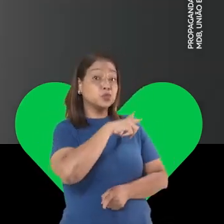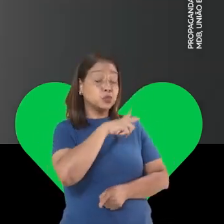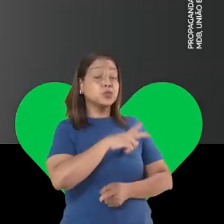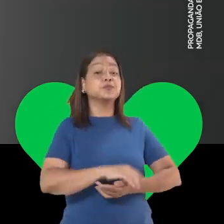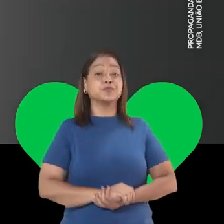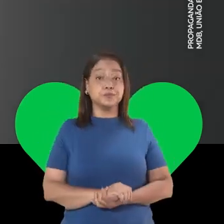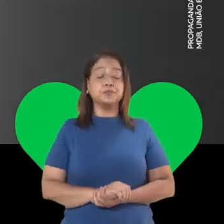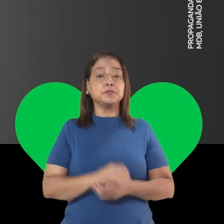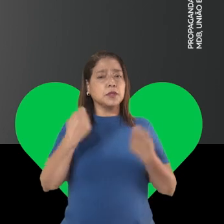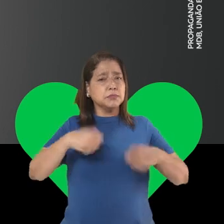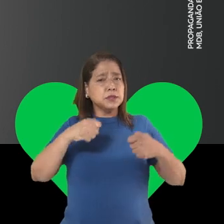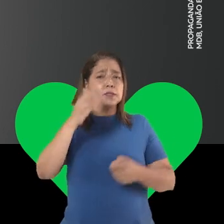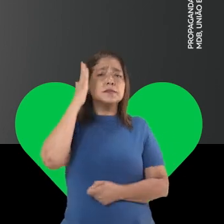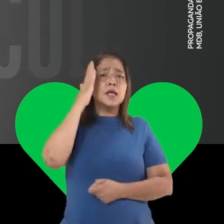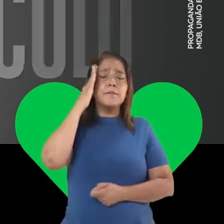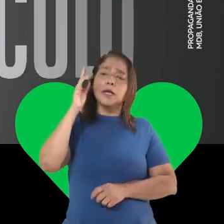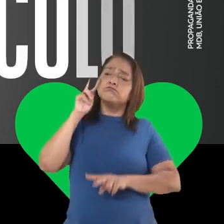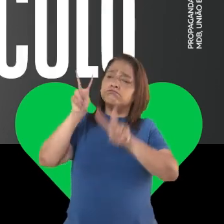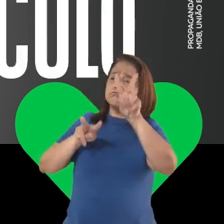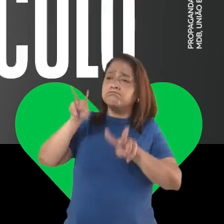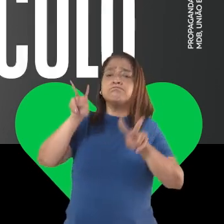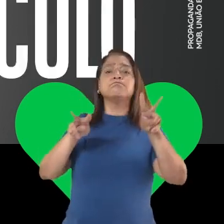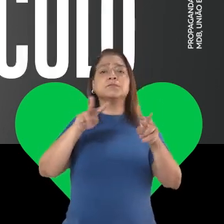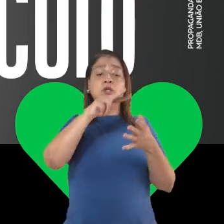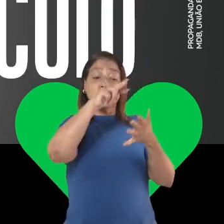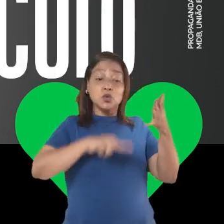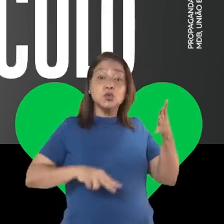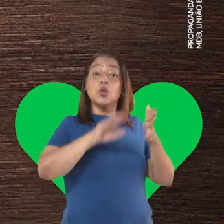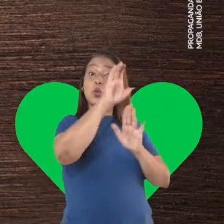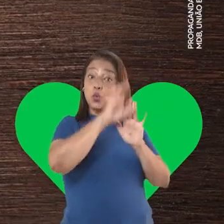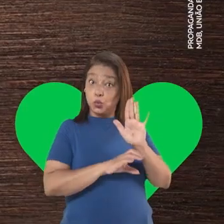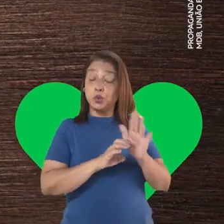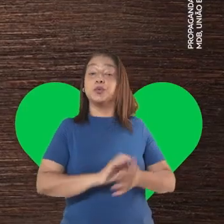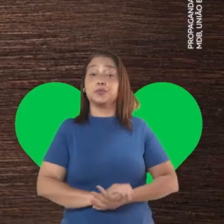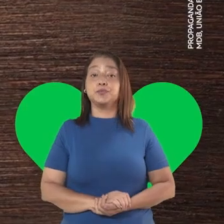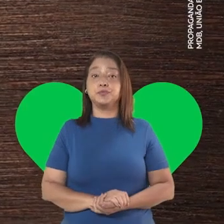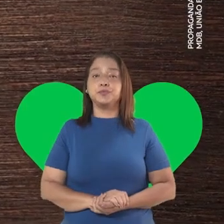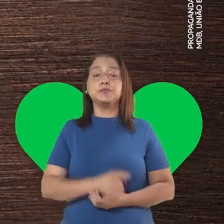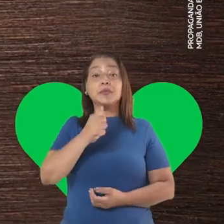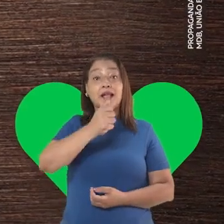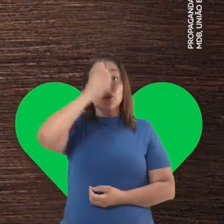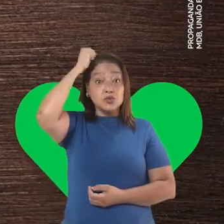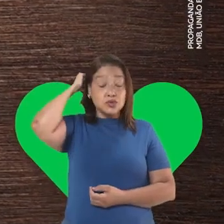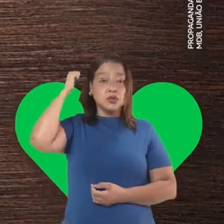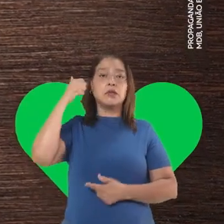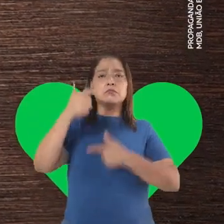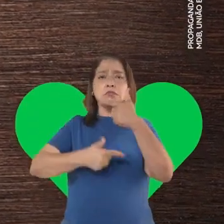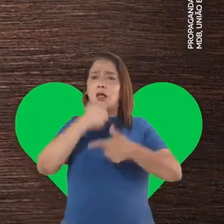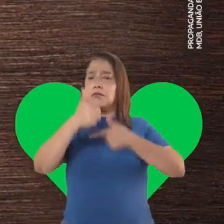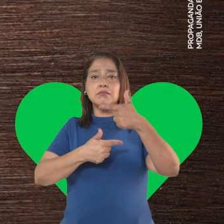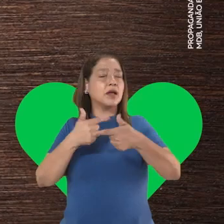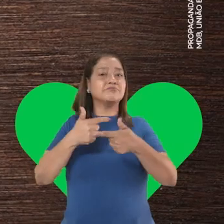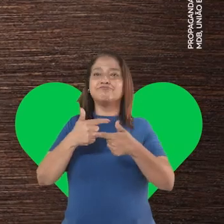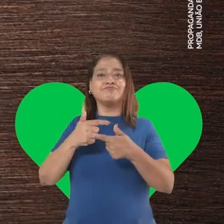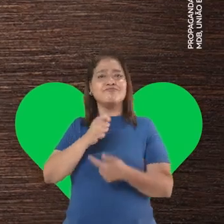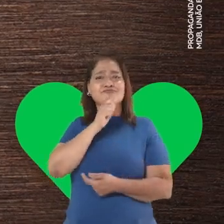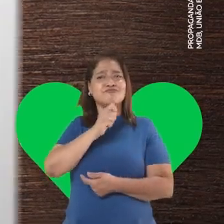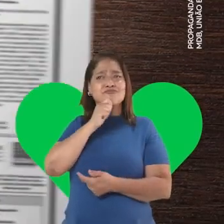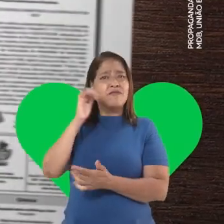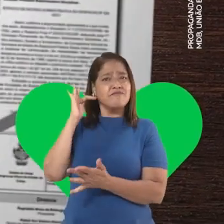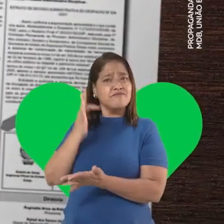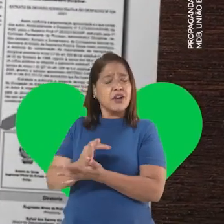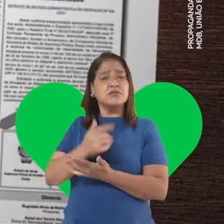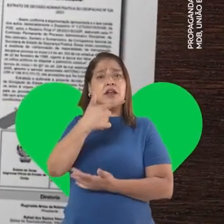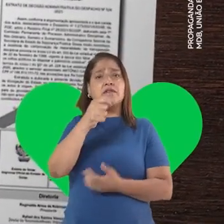pessoal. É preciso olhar com atenção o currículo de cada um. Alcides, funcionário fantasma. Durante 20